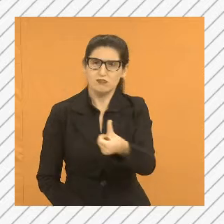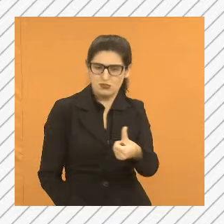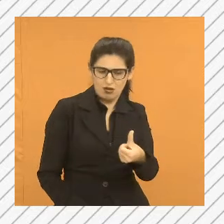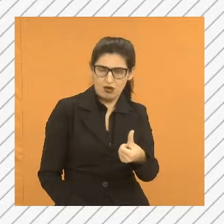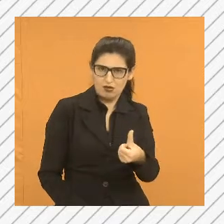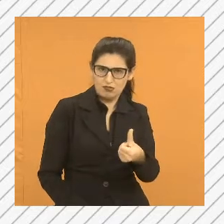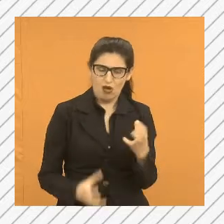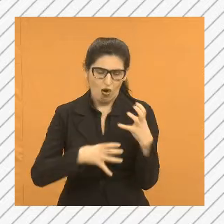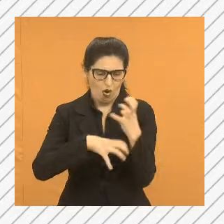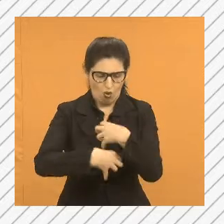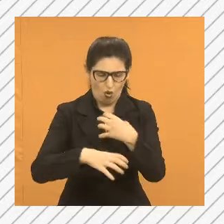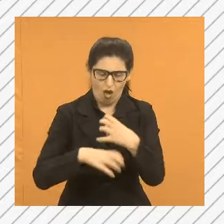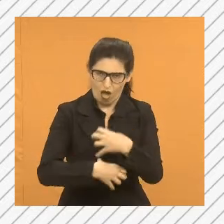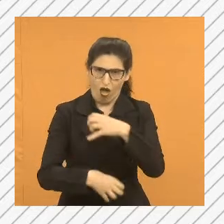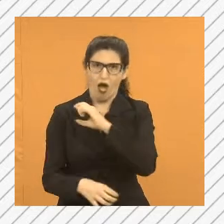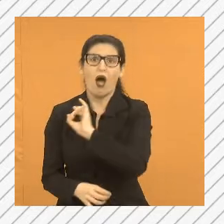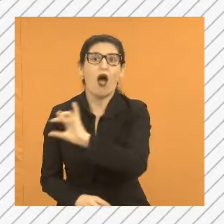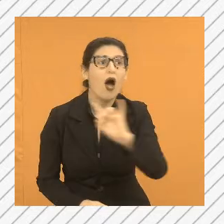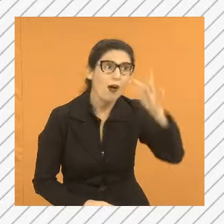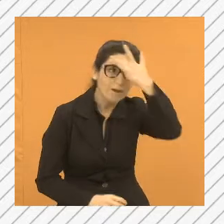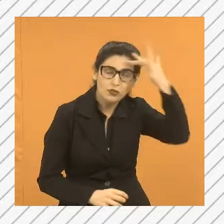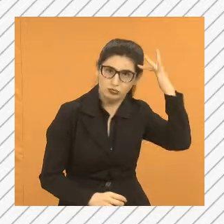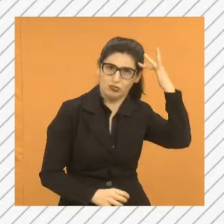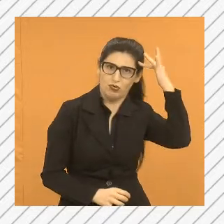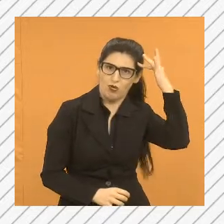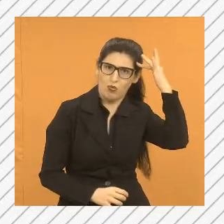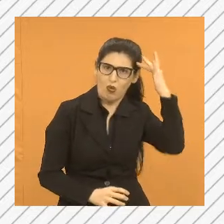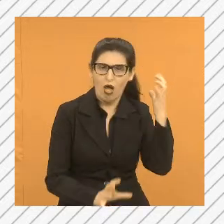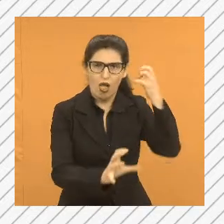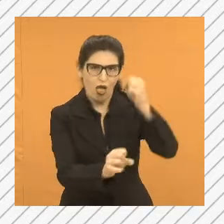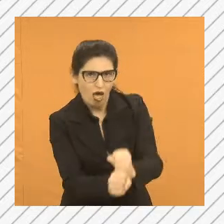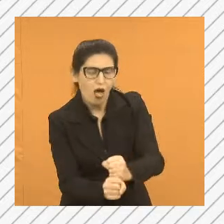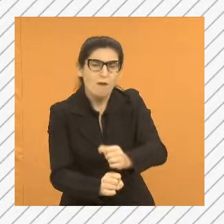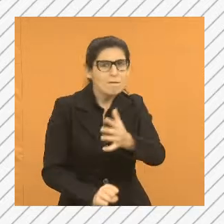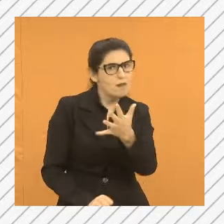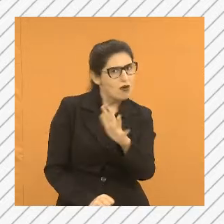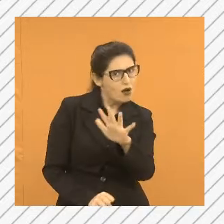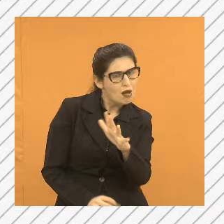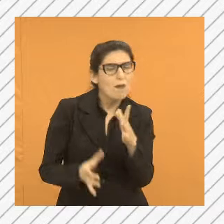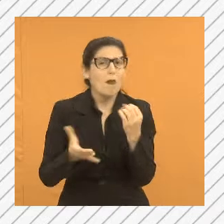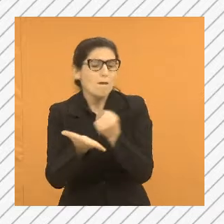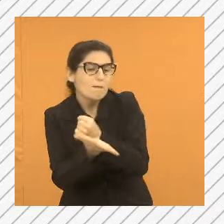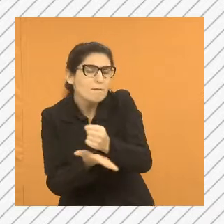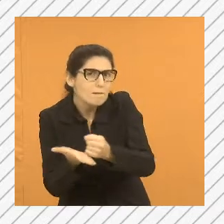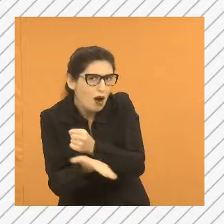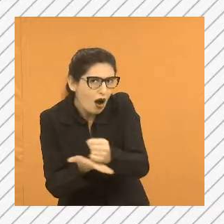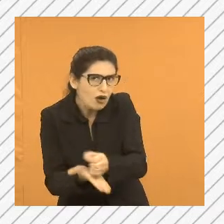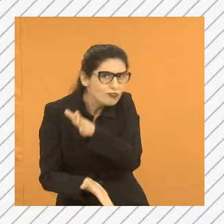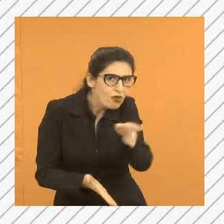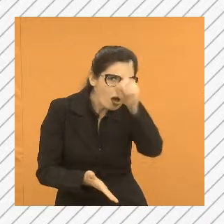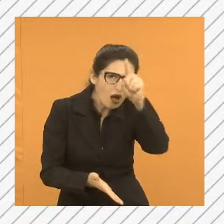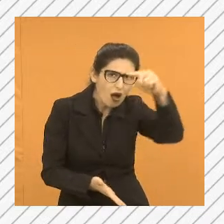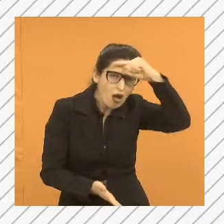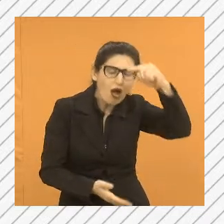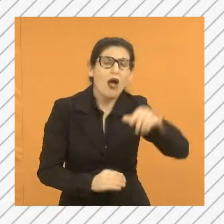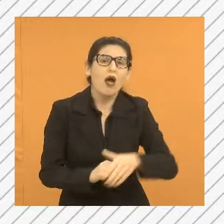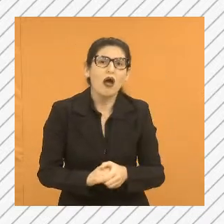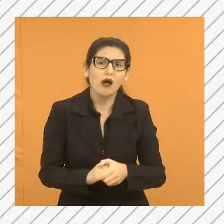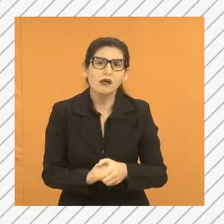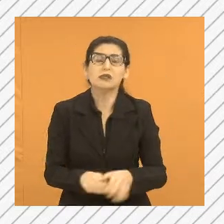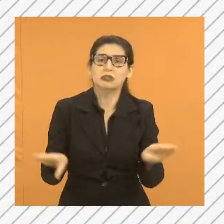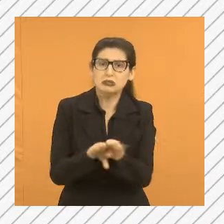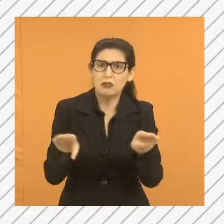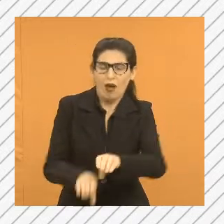3,26 consultas por habitante do município, em média, considerando atenção básica, especialidades e rede